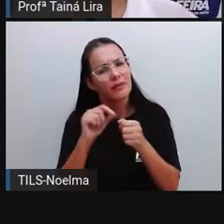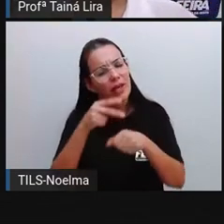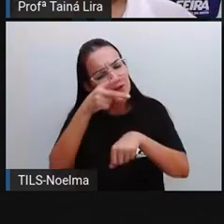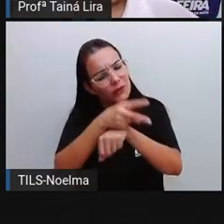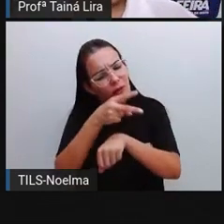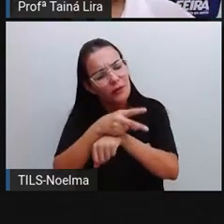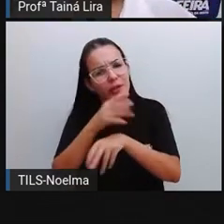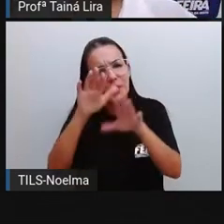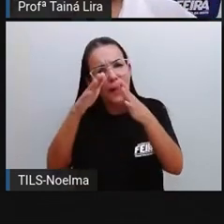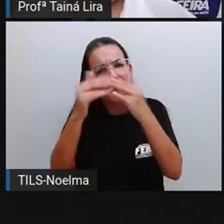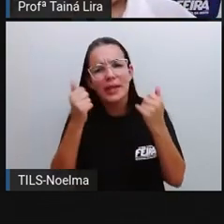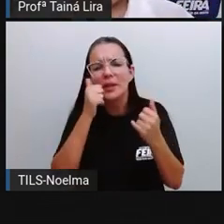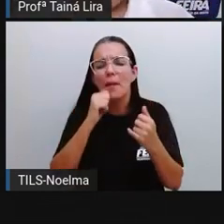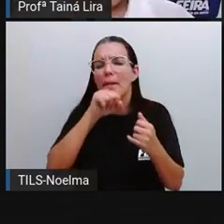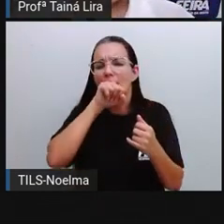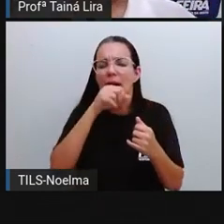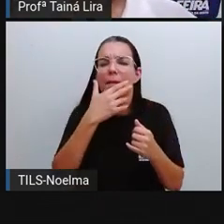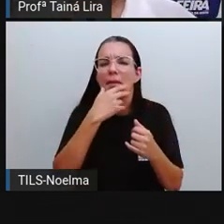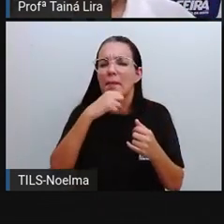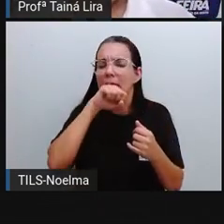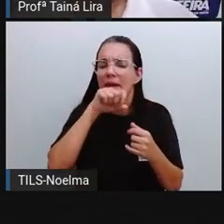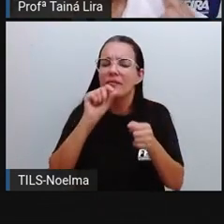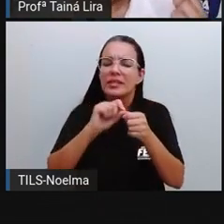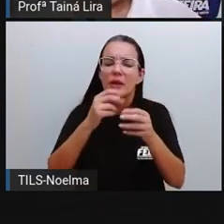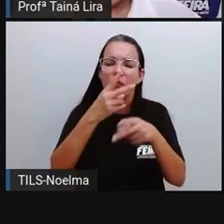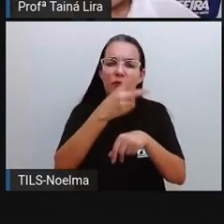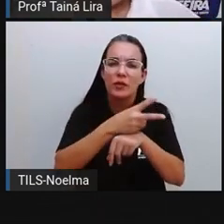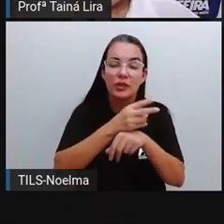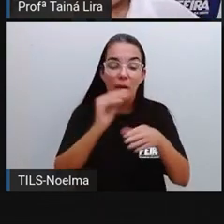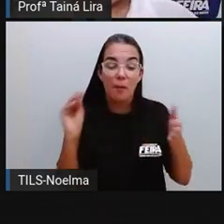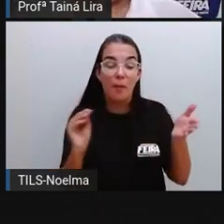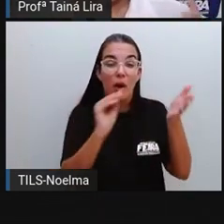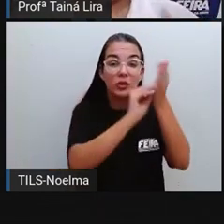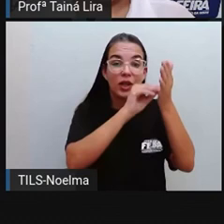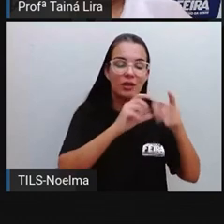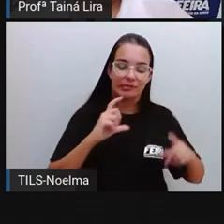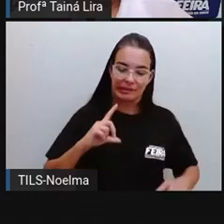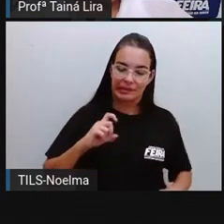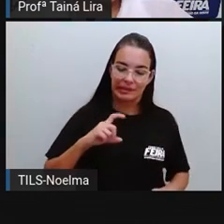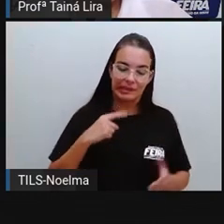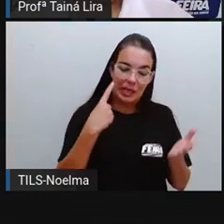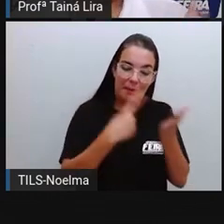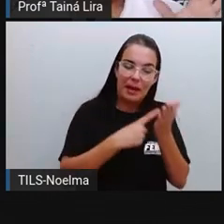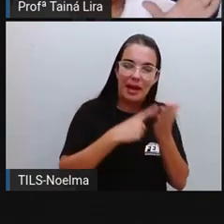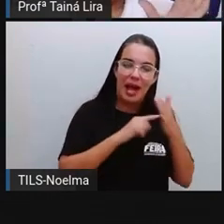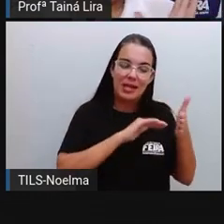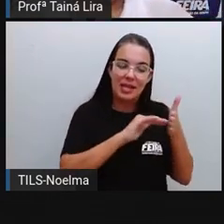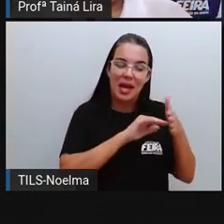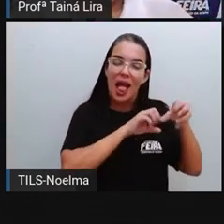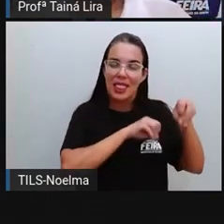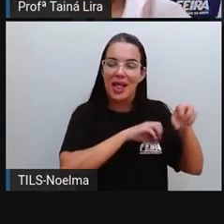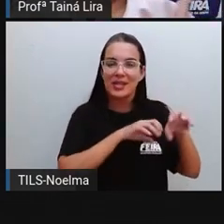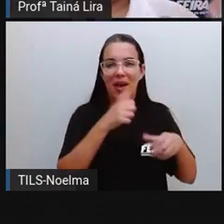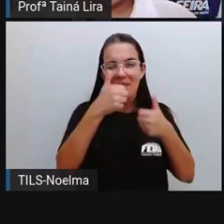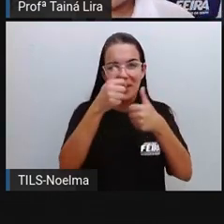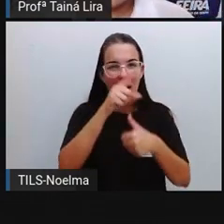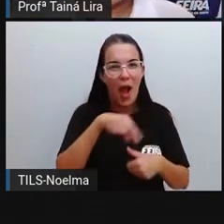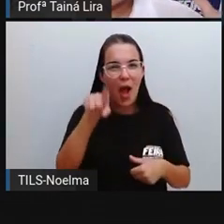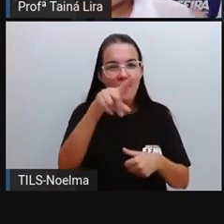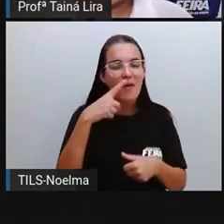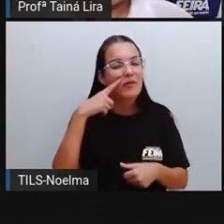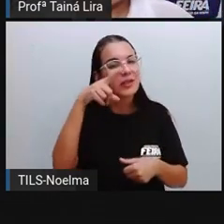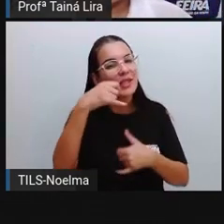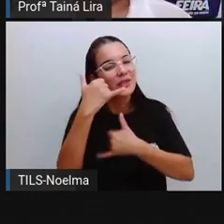vídeo, pede ao papai e mamãe para fazer um vídeo, tá? Postar lá no Instagram e marcar a Secretaria de Educação para a gente ver você